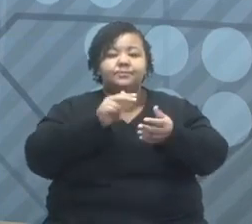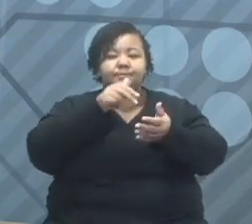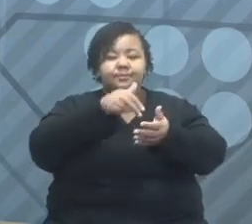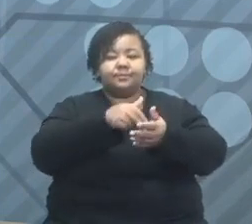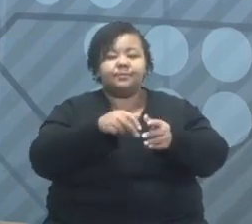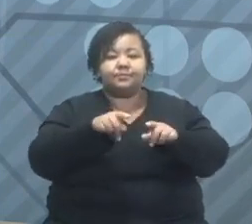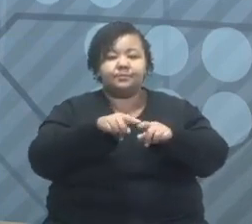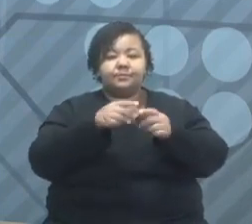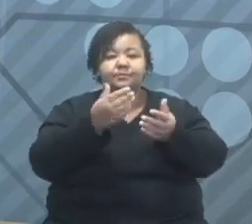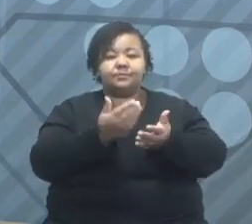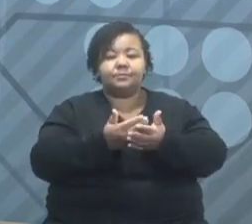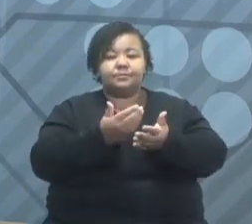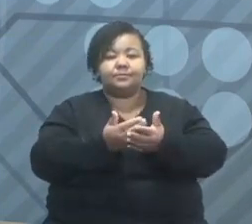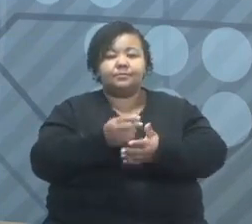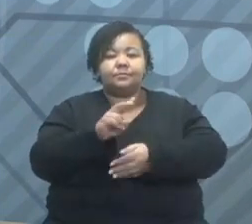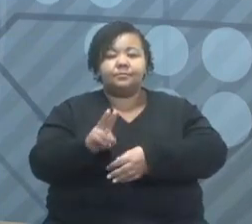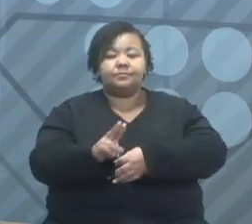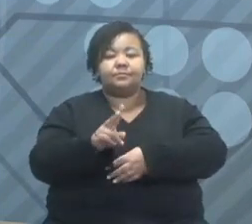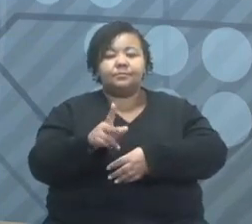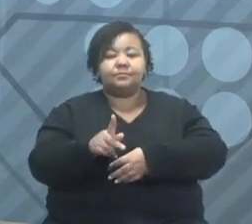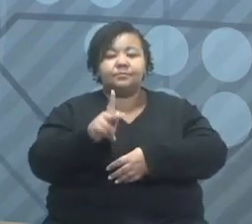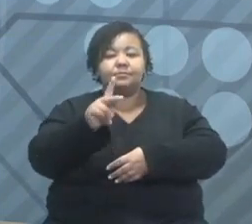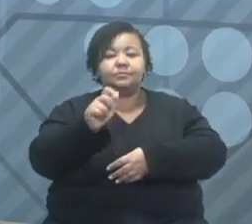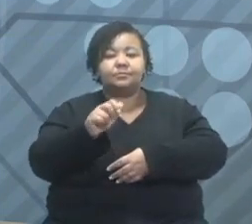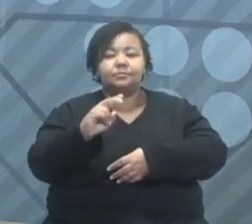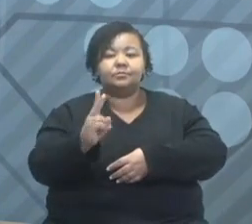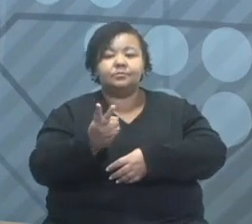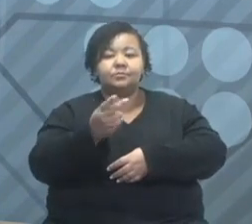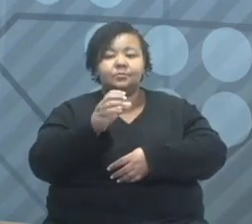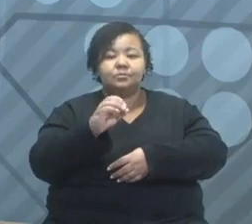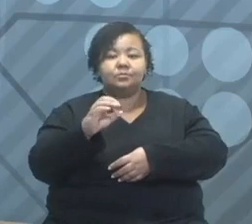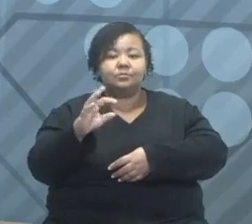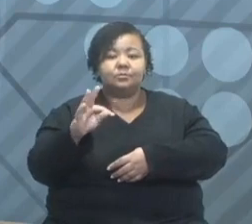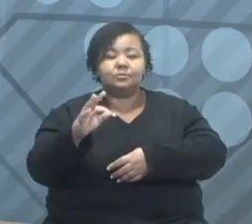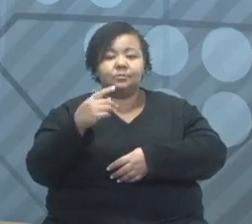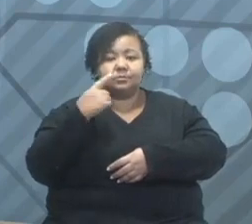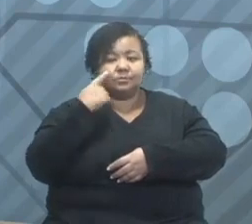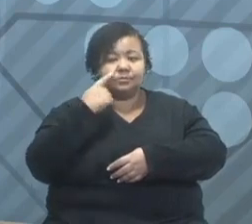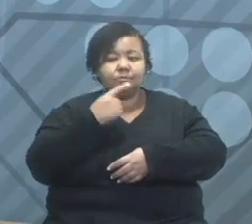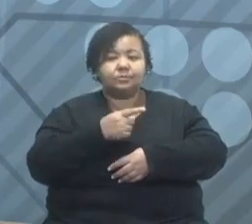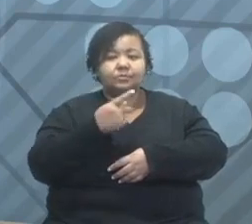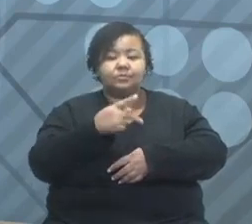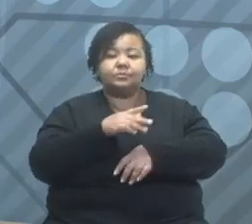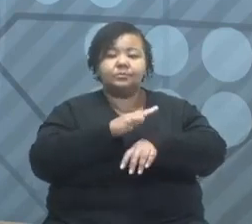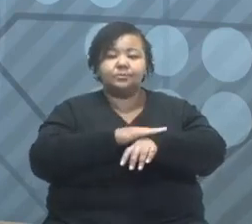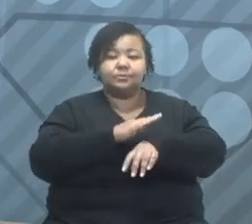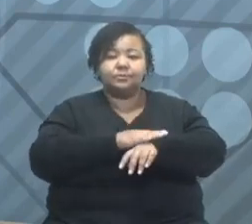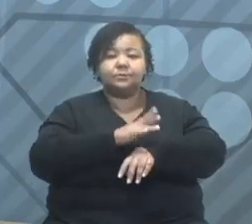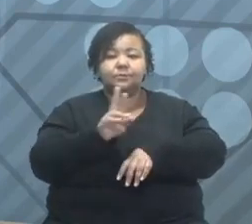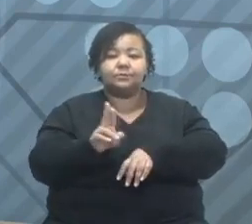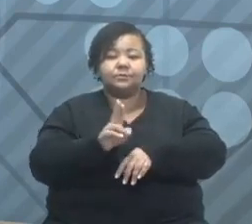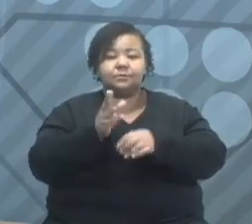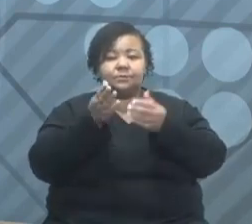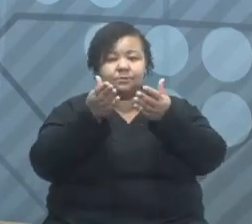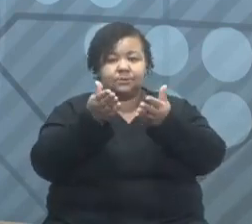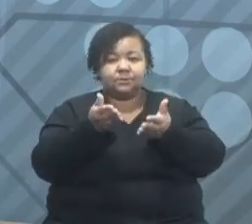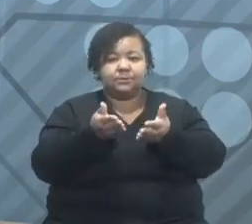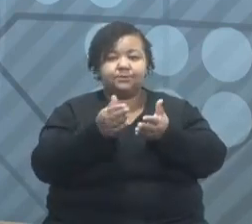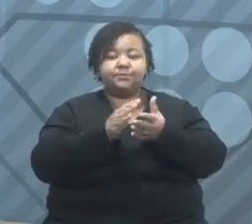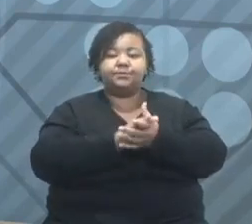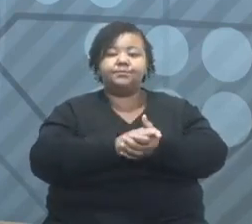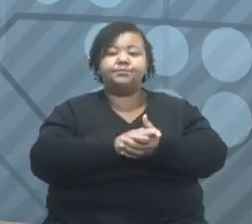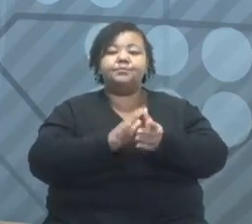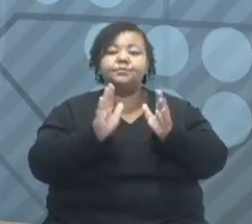aula utilizando o Kahoot. Teremos outros momentos também, mas em um momento específico, utilizarei com você. Na aula de hoje,